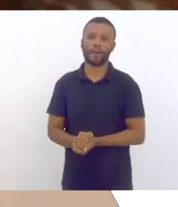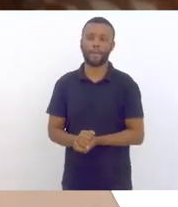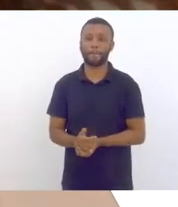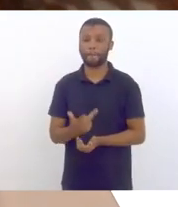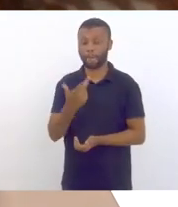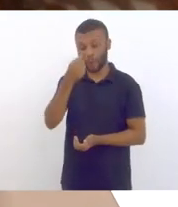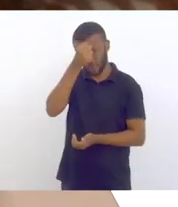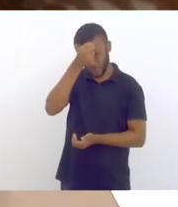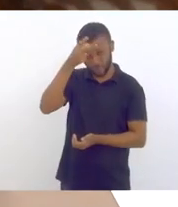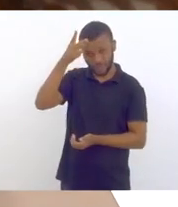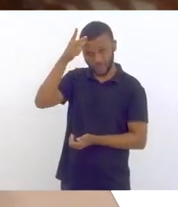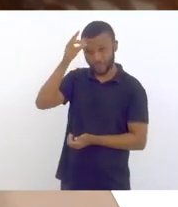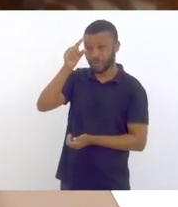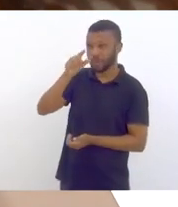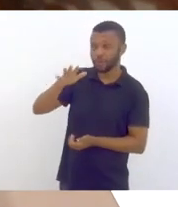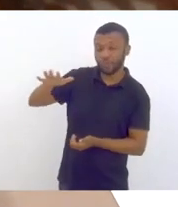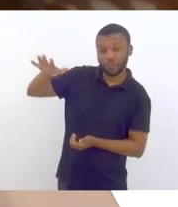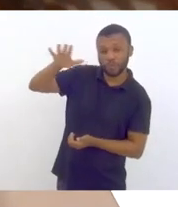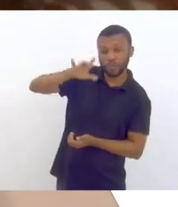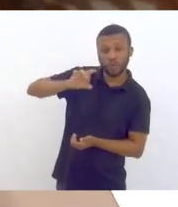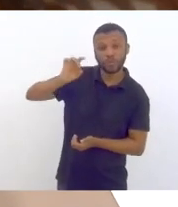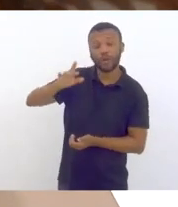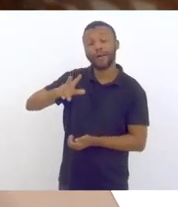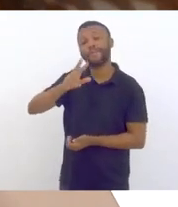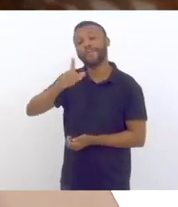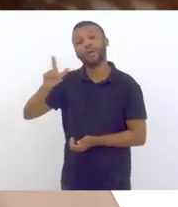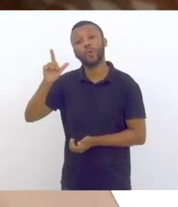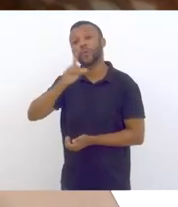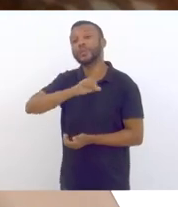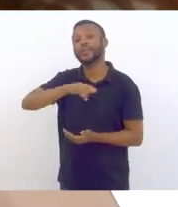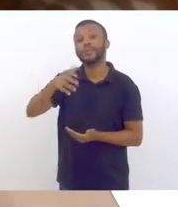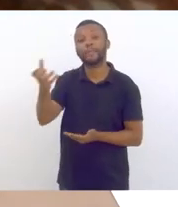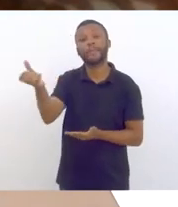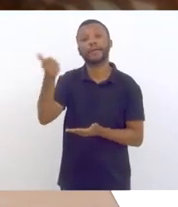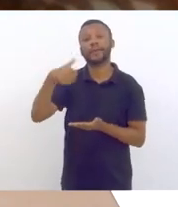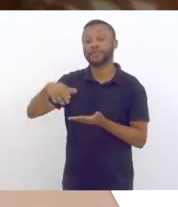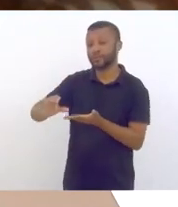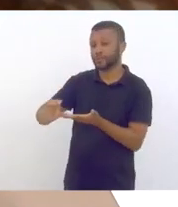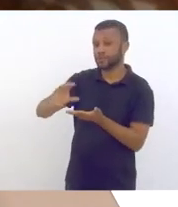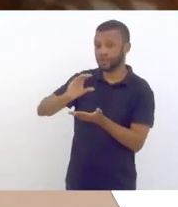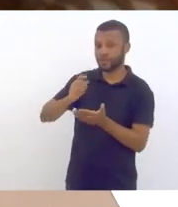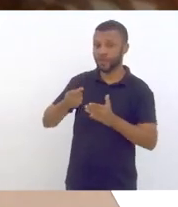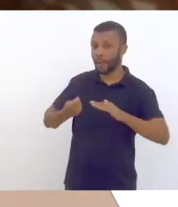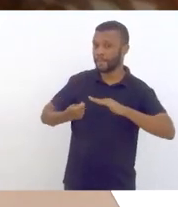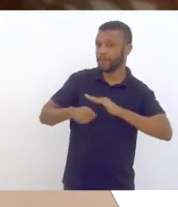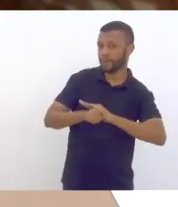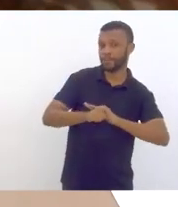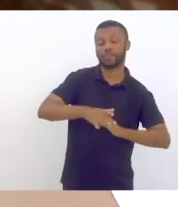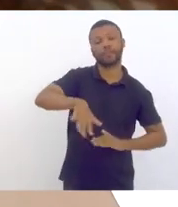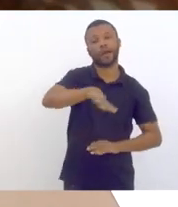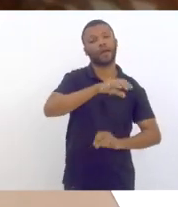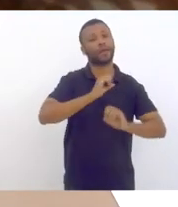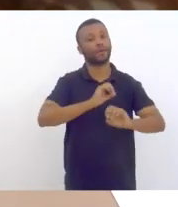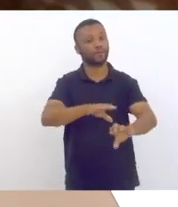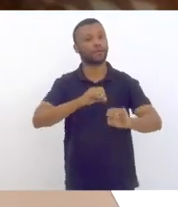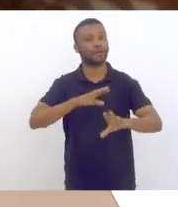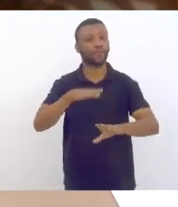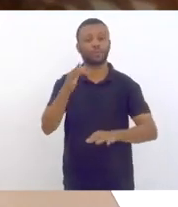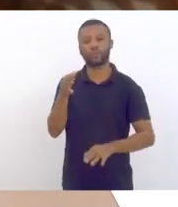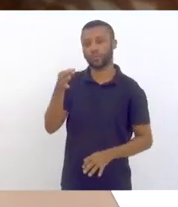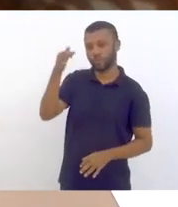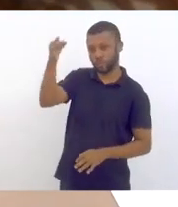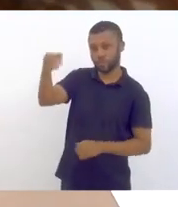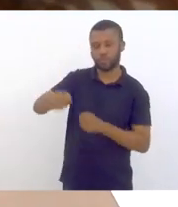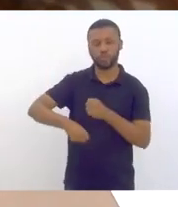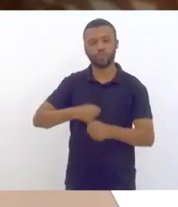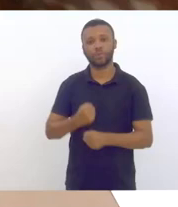municípios só vão ver dinheiro aplicado em educação em 26 porque perdemos